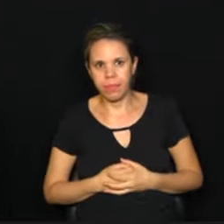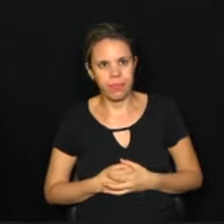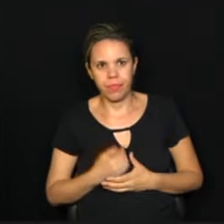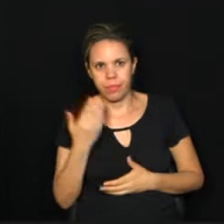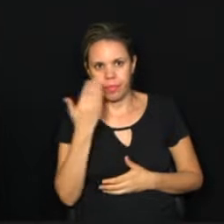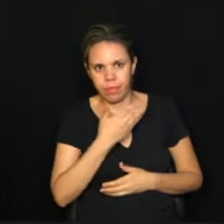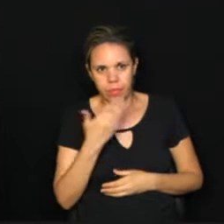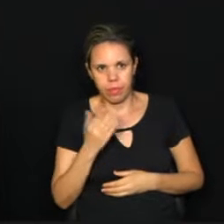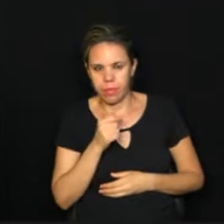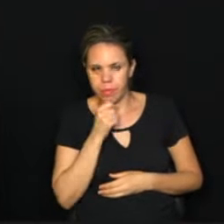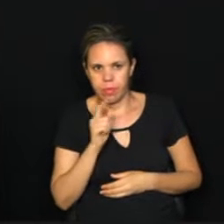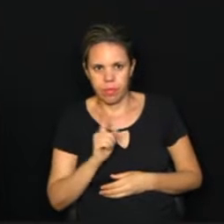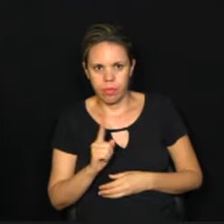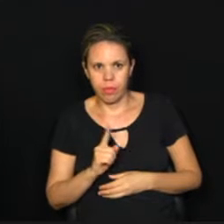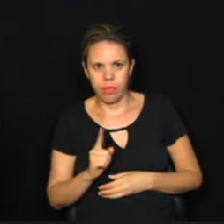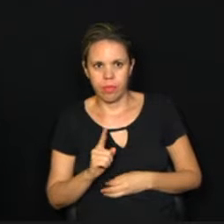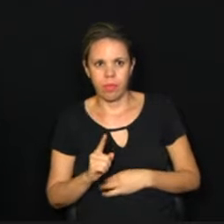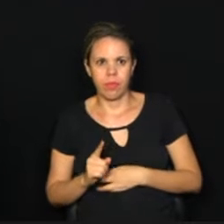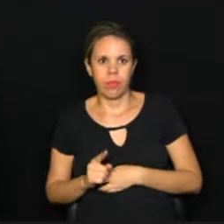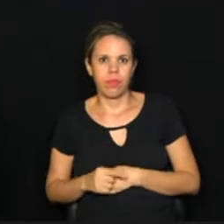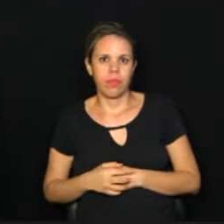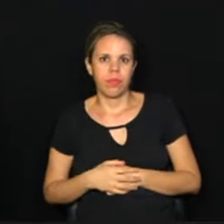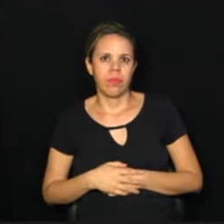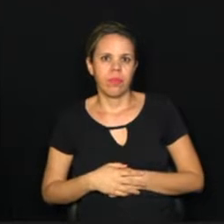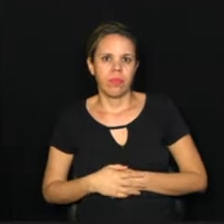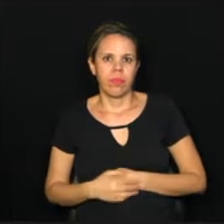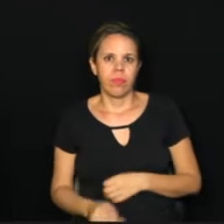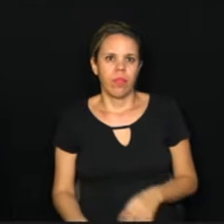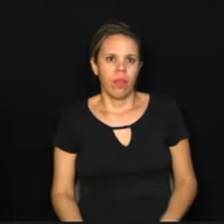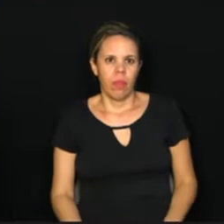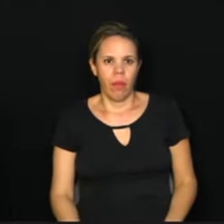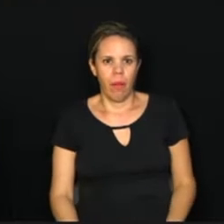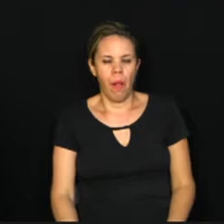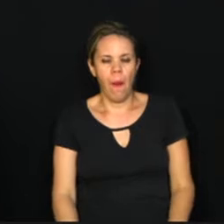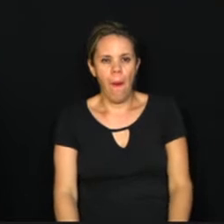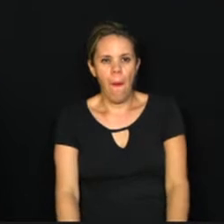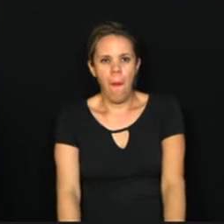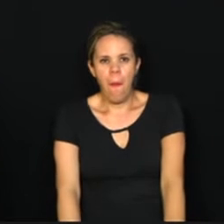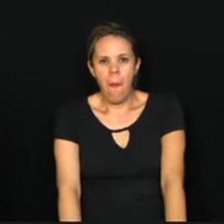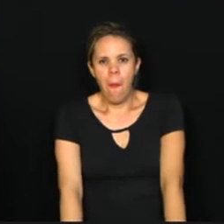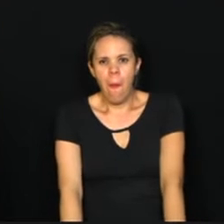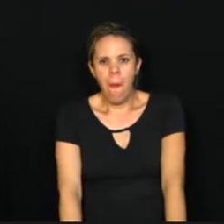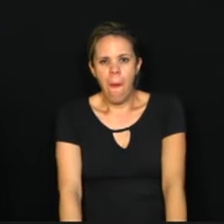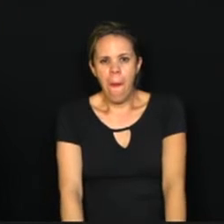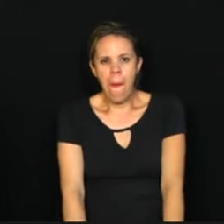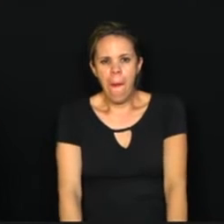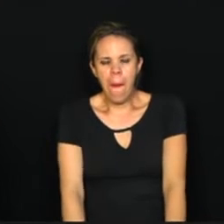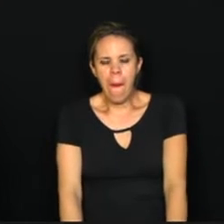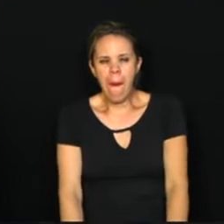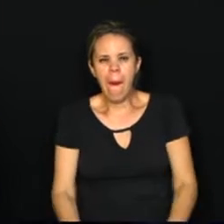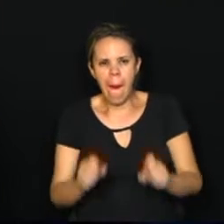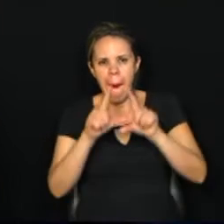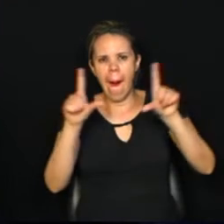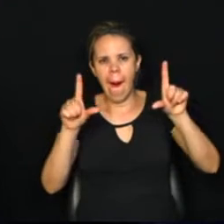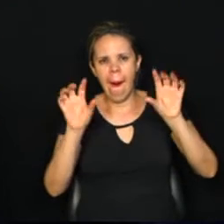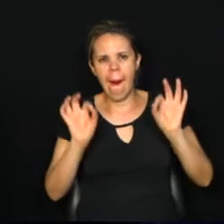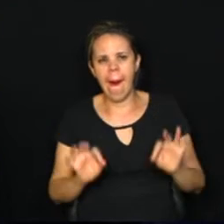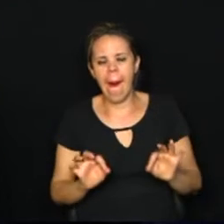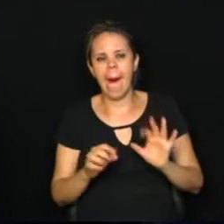Tá num slide que tem dados... Ah, peraí, deixa eu tentar compartilhar de novo, às vezes ele não puxou a tela certa.